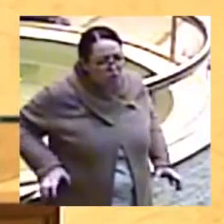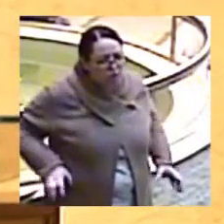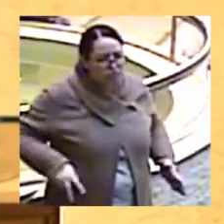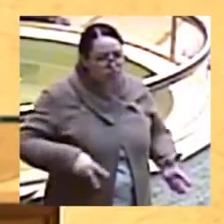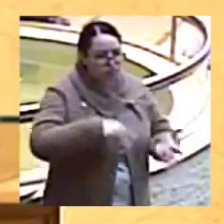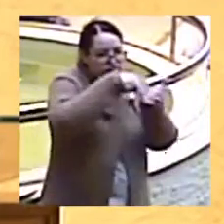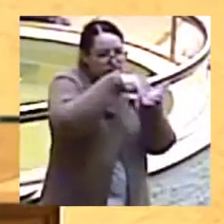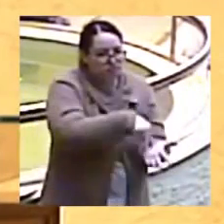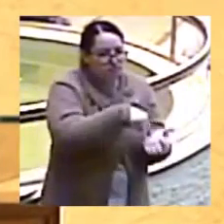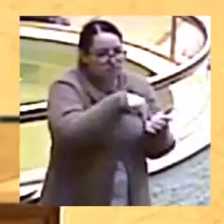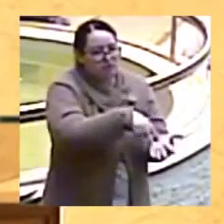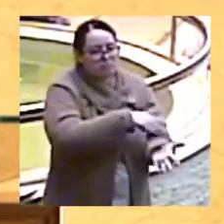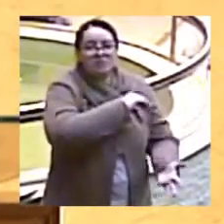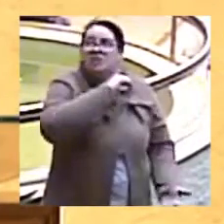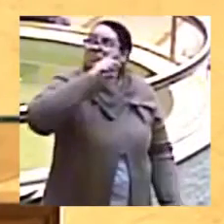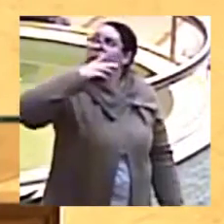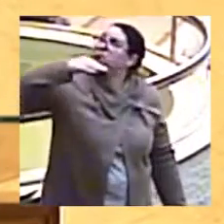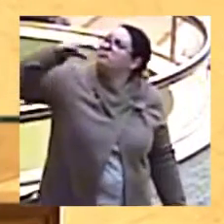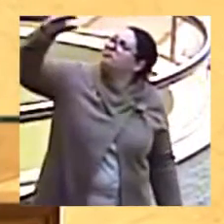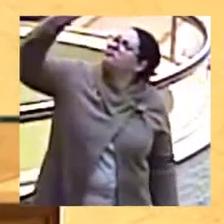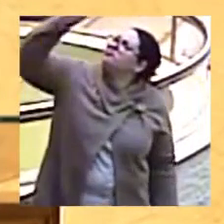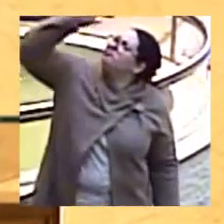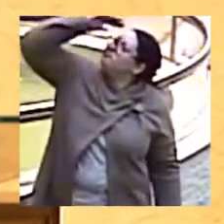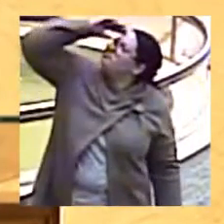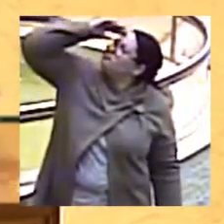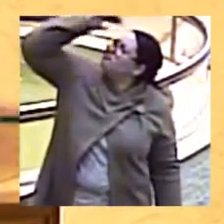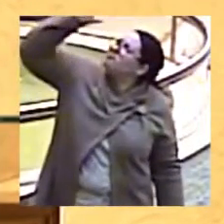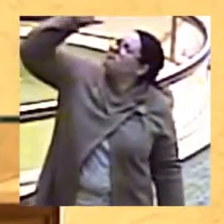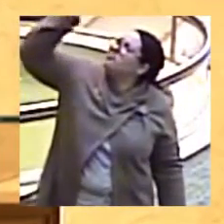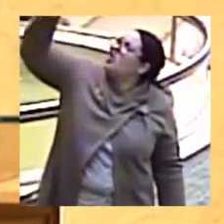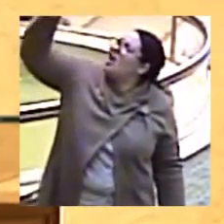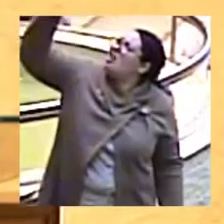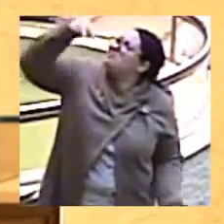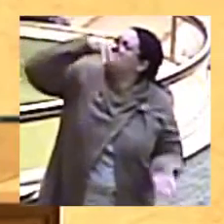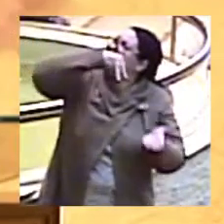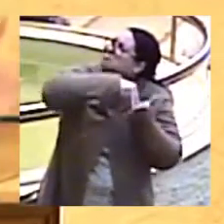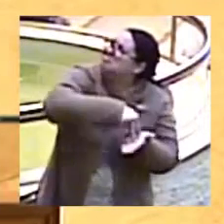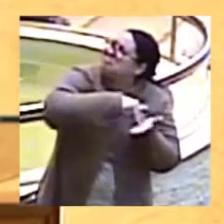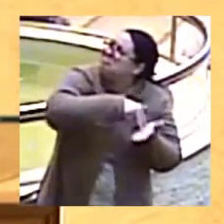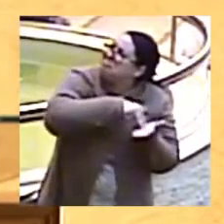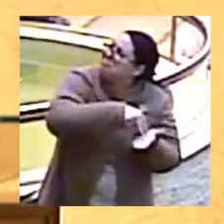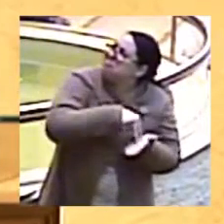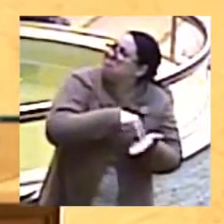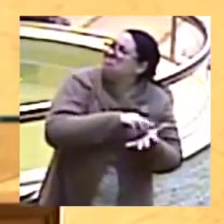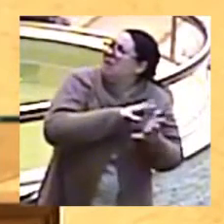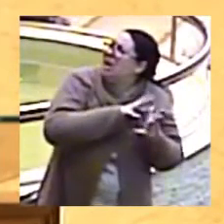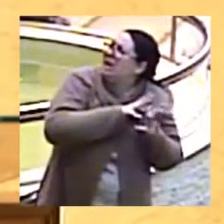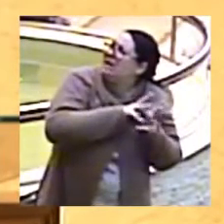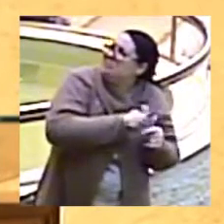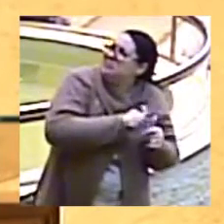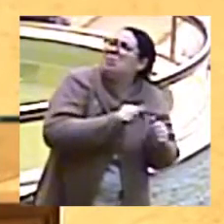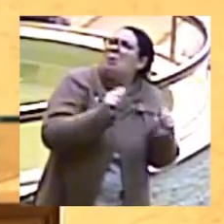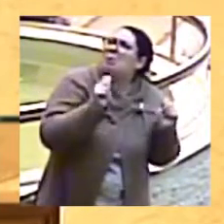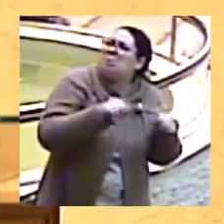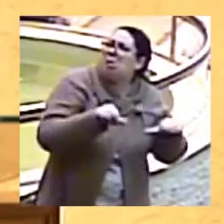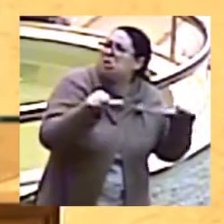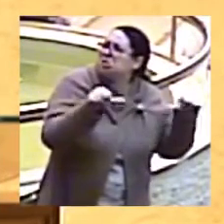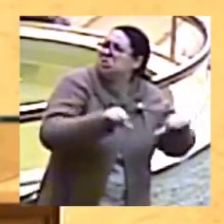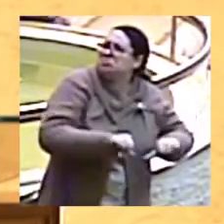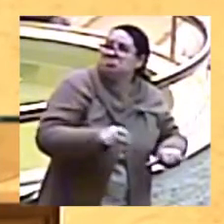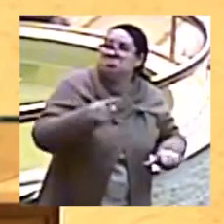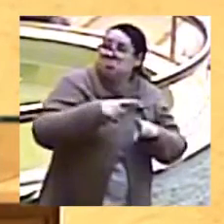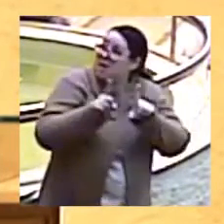Deus, acima, da sua cabeça, a terra, ele diz o seguinte, a terra, pode estar em crise, mas, não o céu.